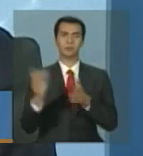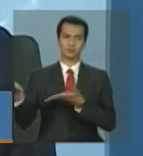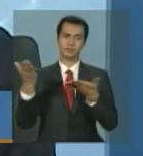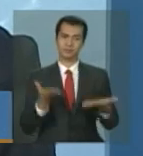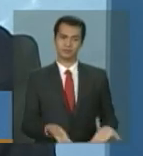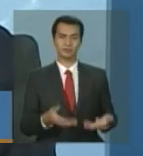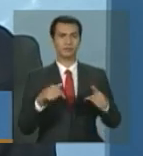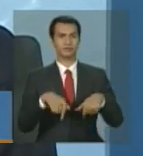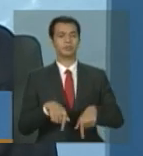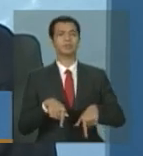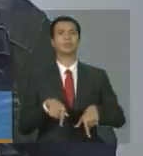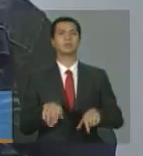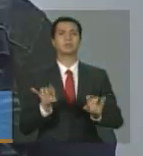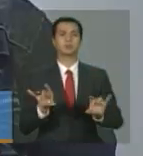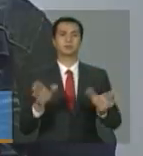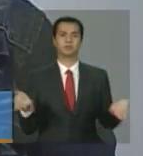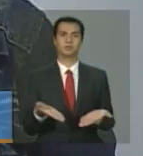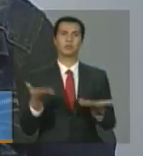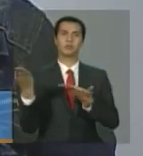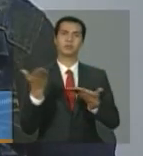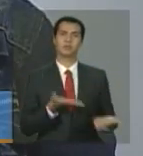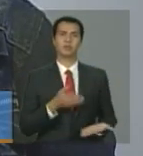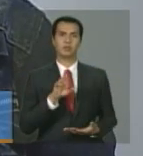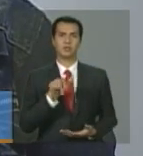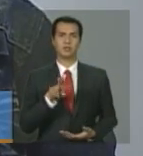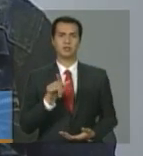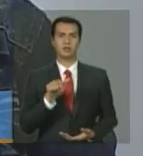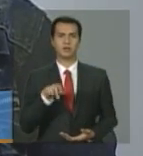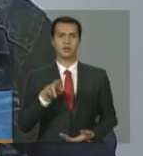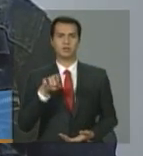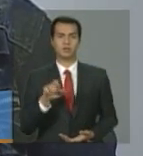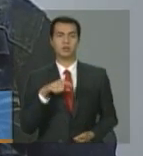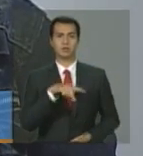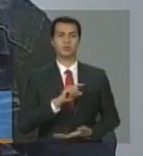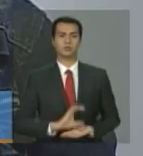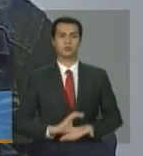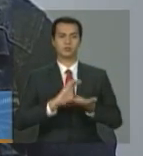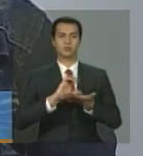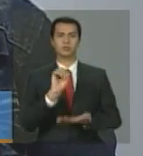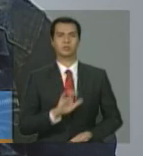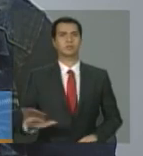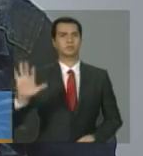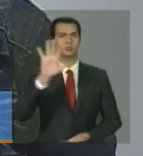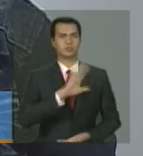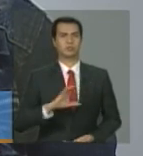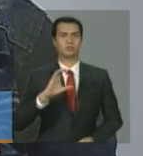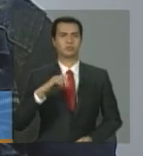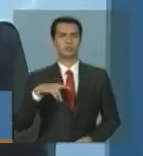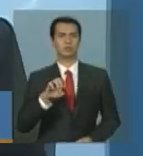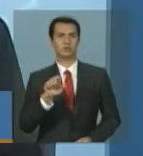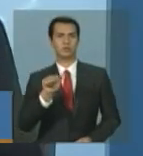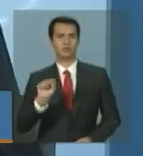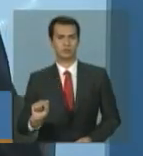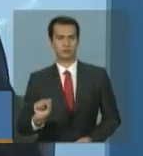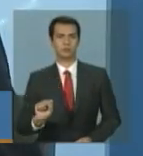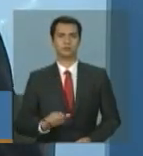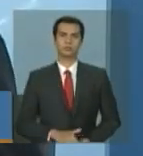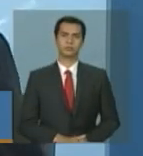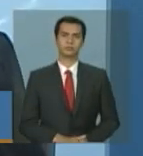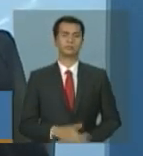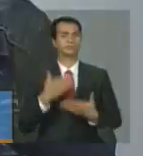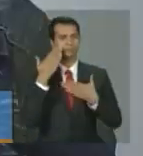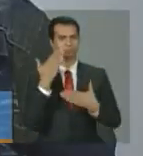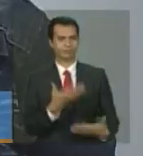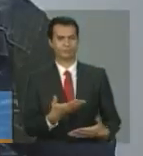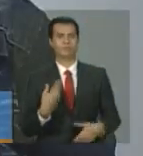recebeu do mês terceiro bloco Liliane Neves Conselho Nacional de assistência social onde ele era Obrigado pela